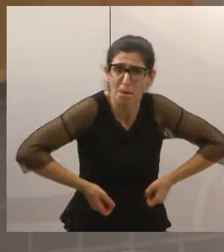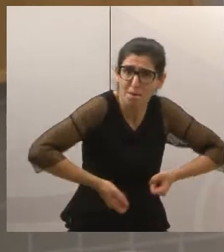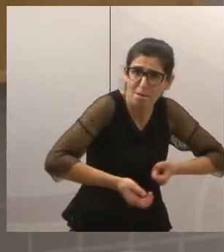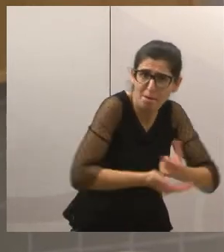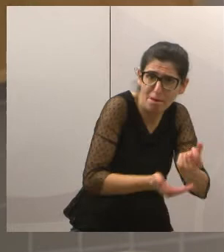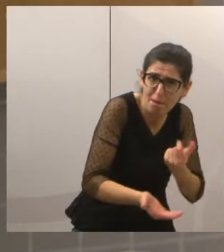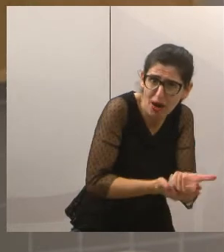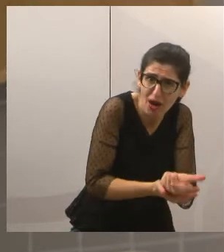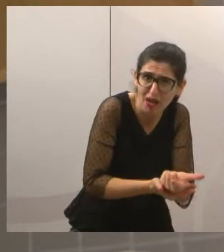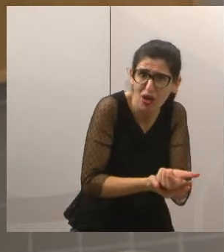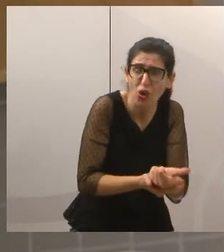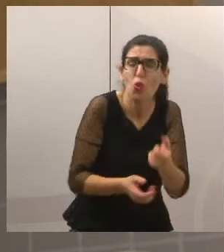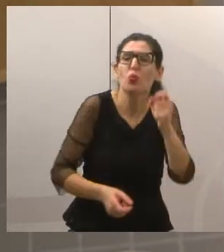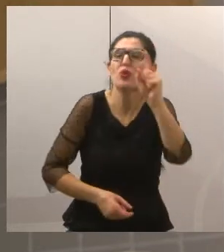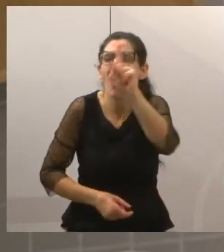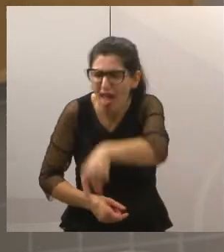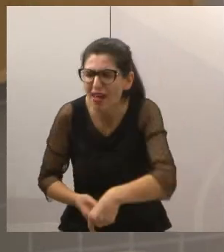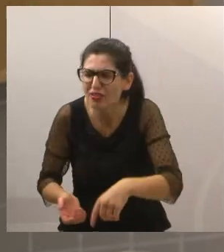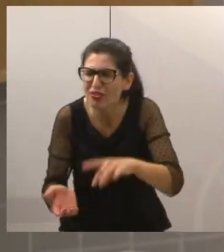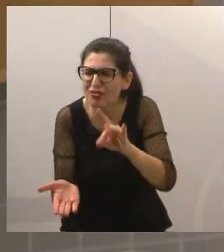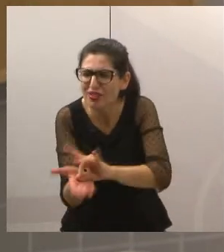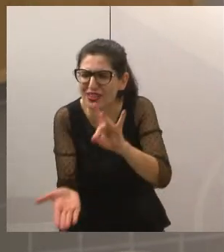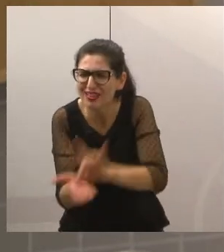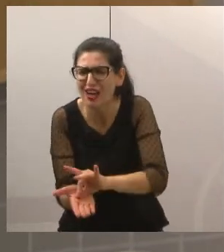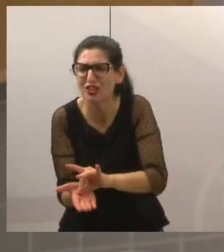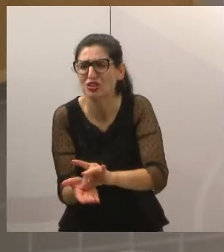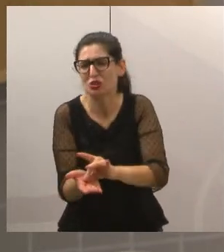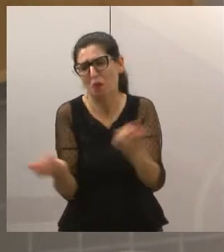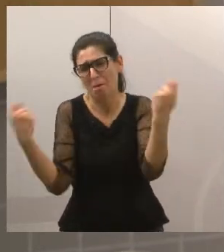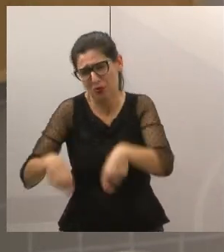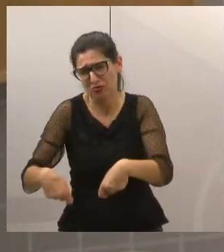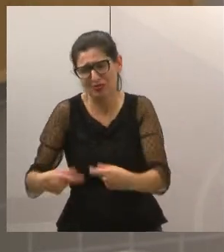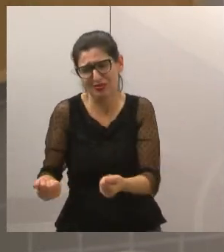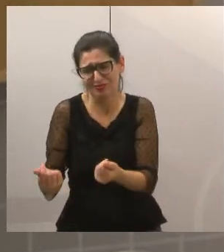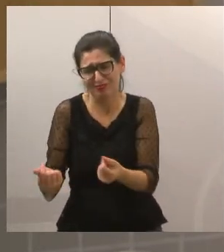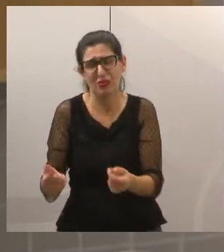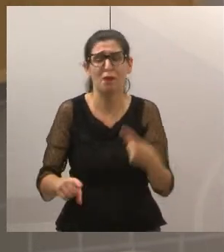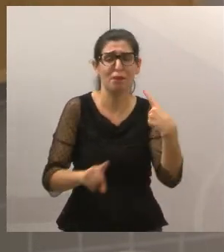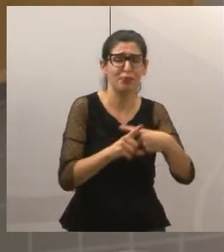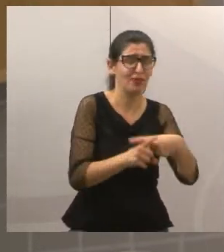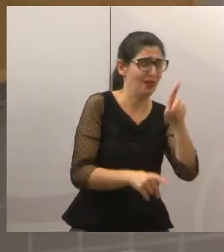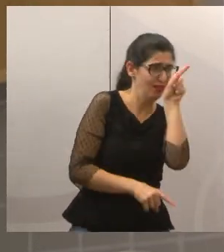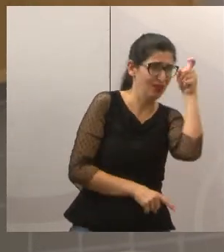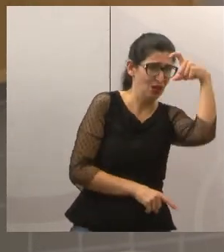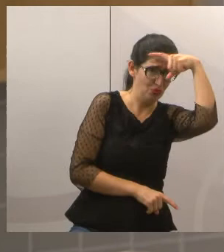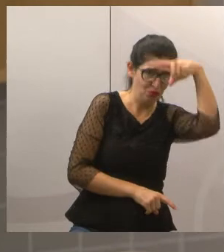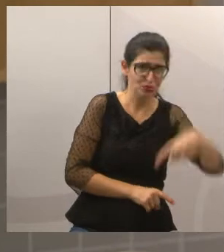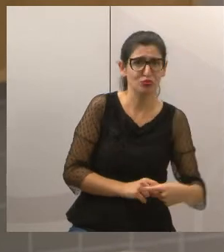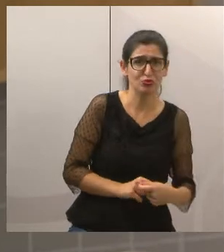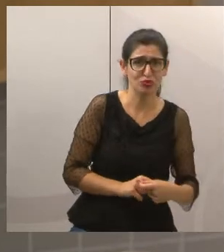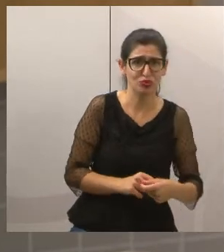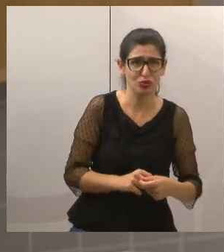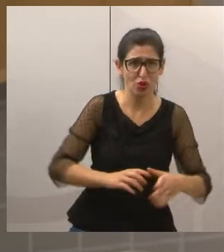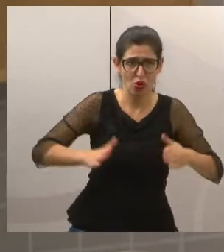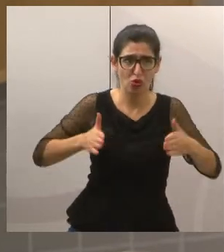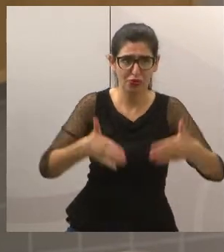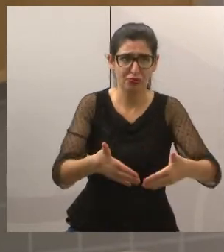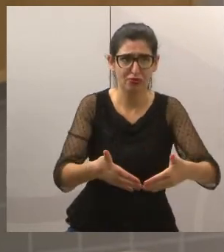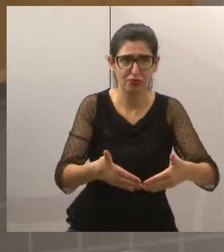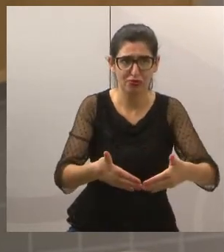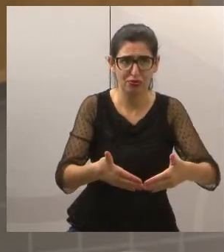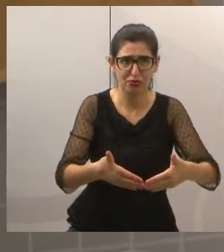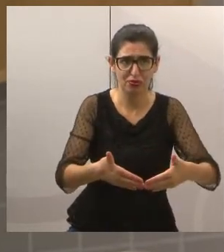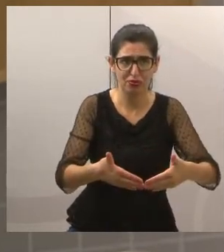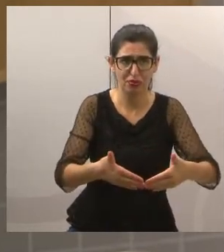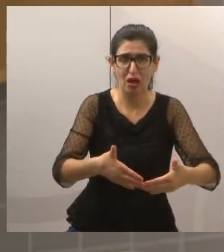da estimativa do orçamento. E normalmente o orçamento da saúde ele é totalmente consumido, né, ao detrimento de